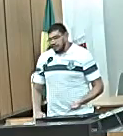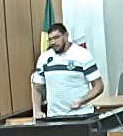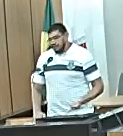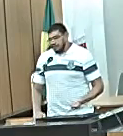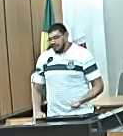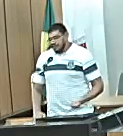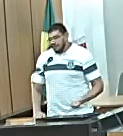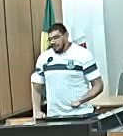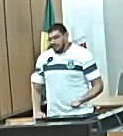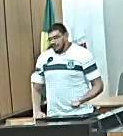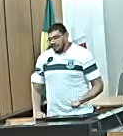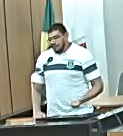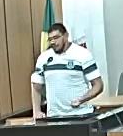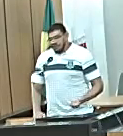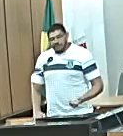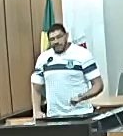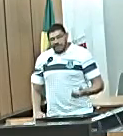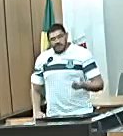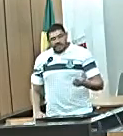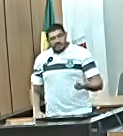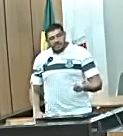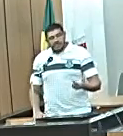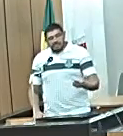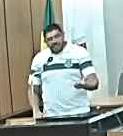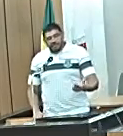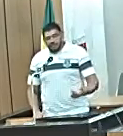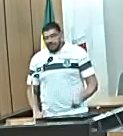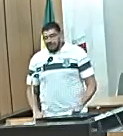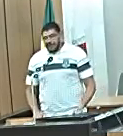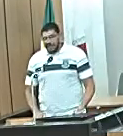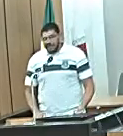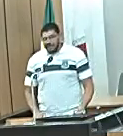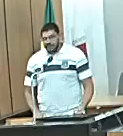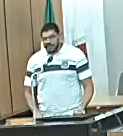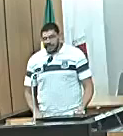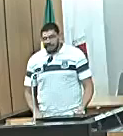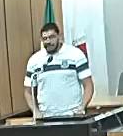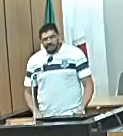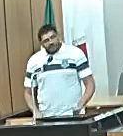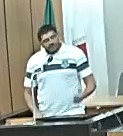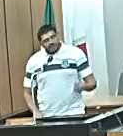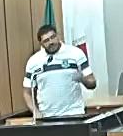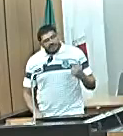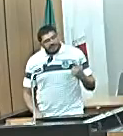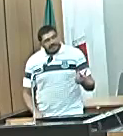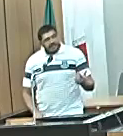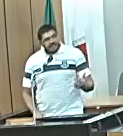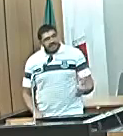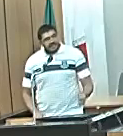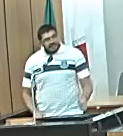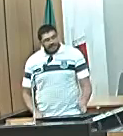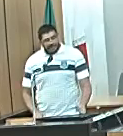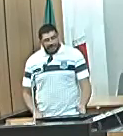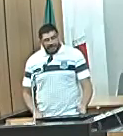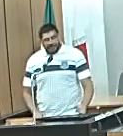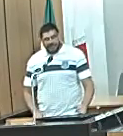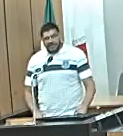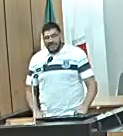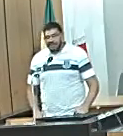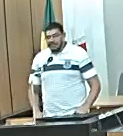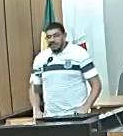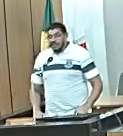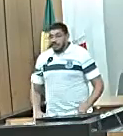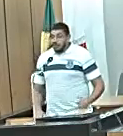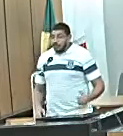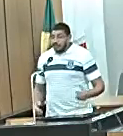bênção nós não temos um reconhecimento pela parte do estado nós não temos a valorização pela parte do